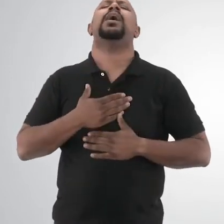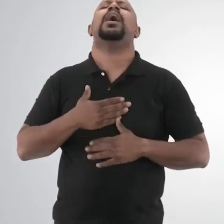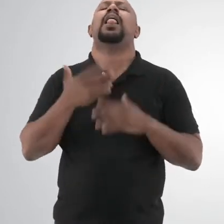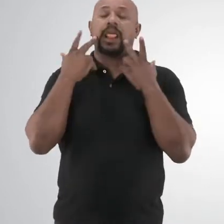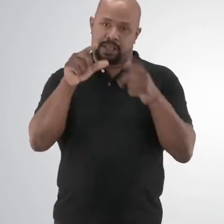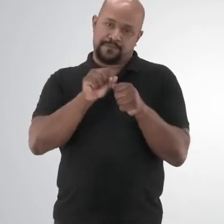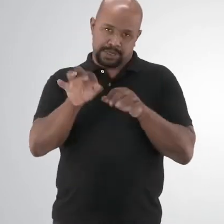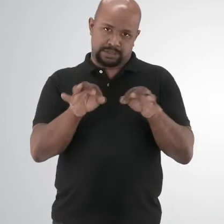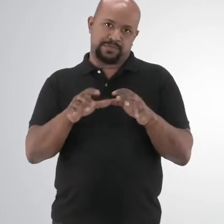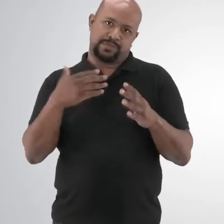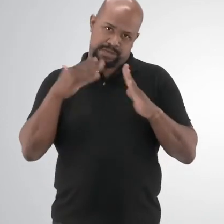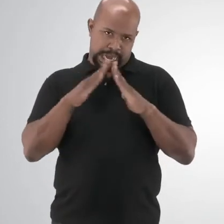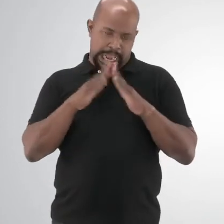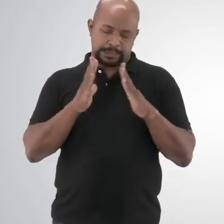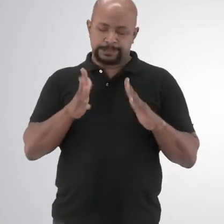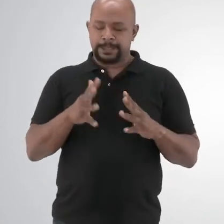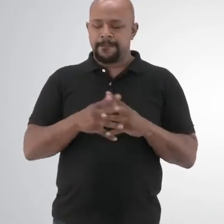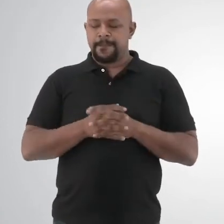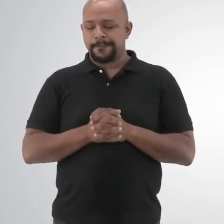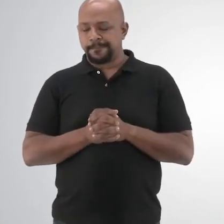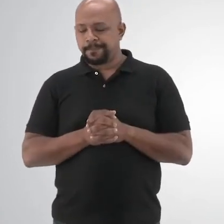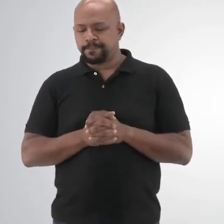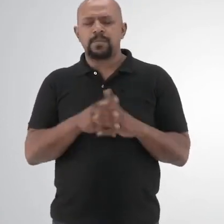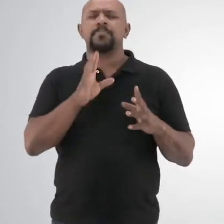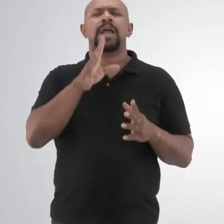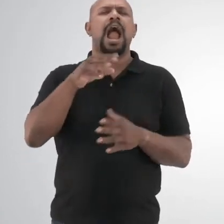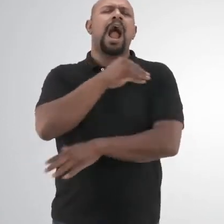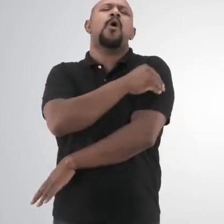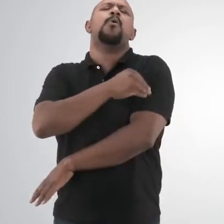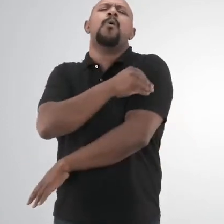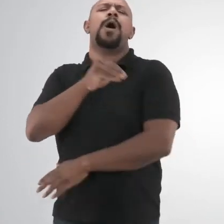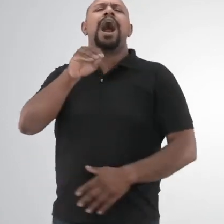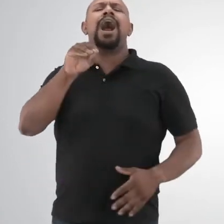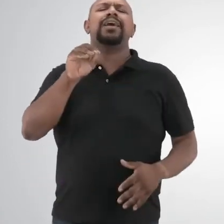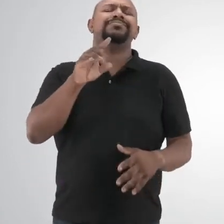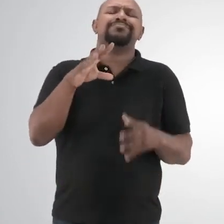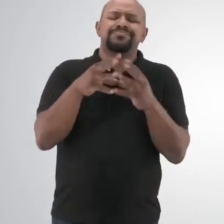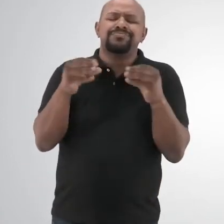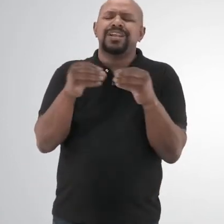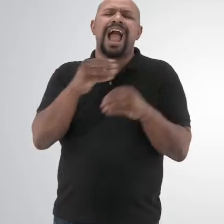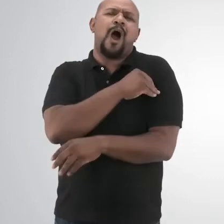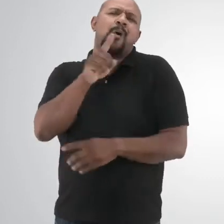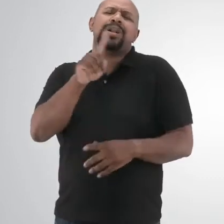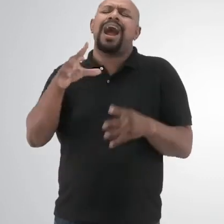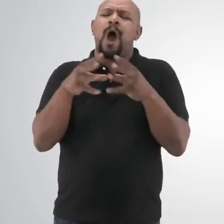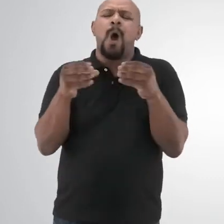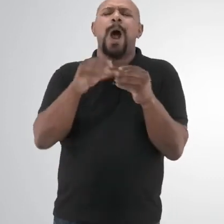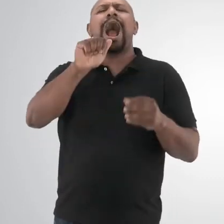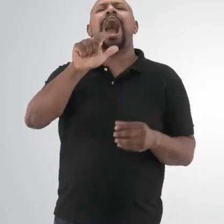tá? Então, o que que você vai fazer? Eu fiz em casa Mostra o algodão. com um algodãozinho mesmo. Aquele rolinho de algodão que a gente